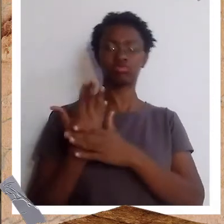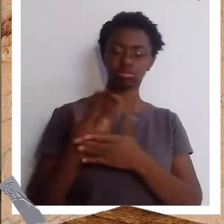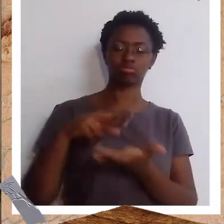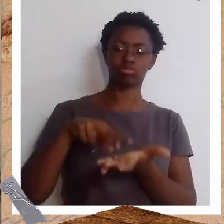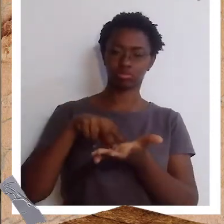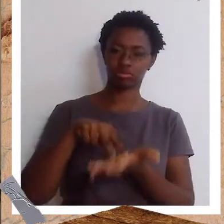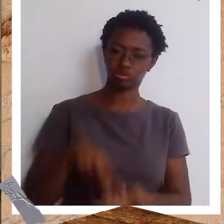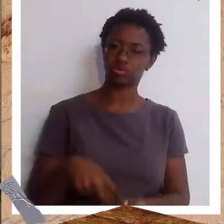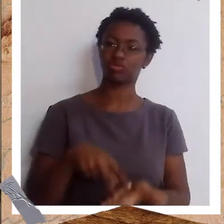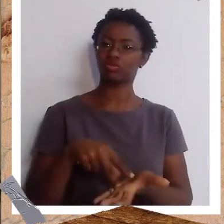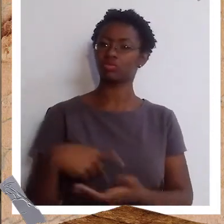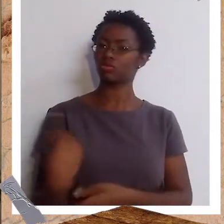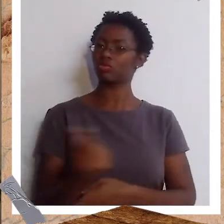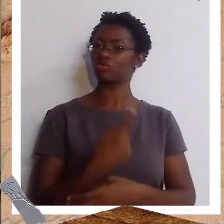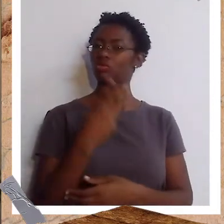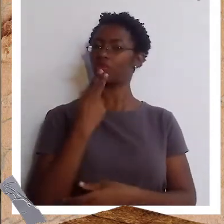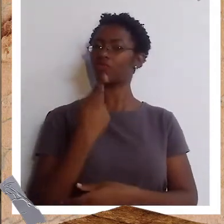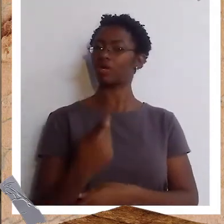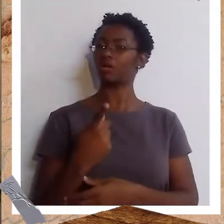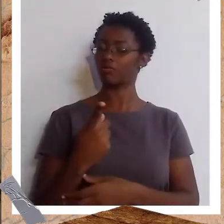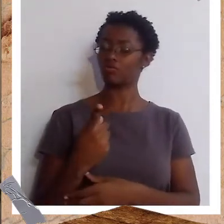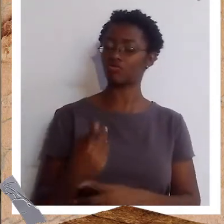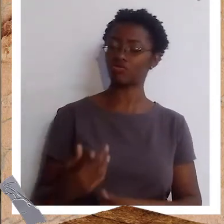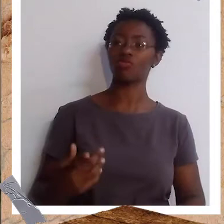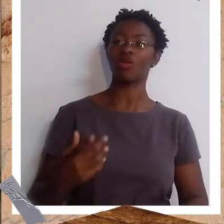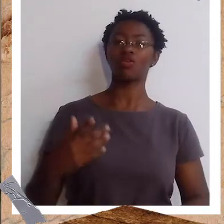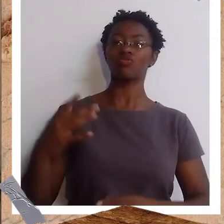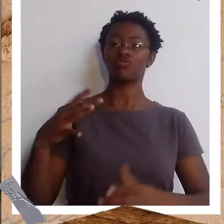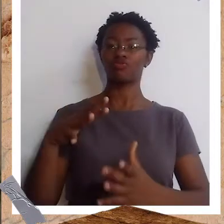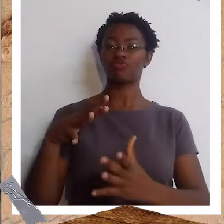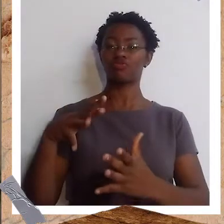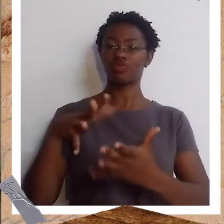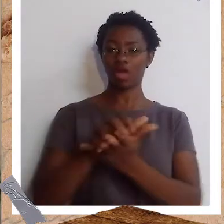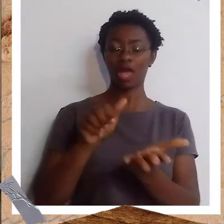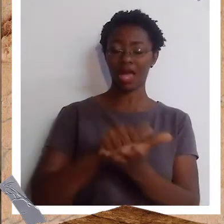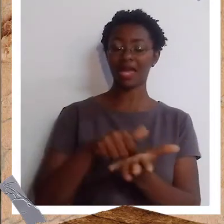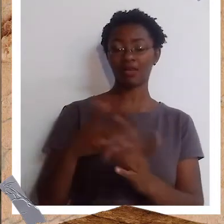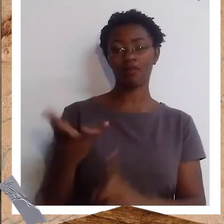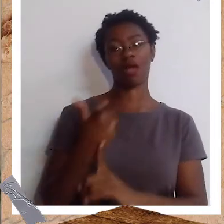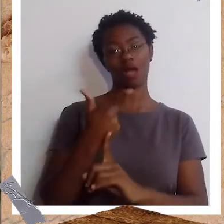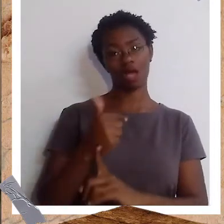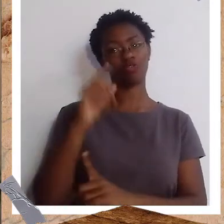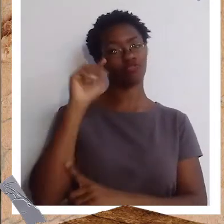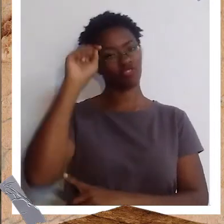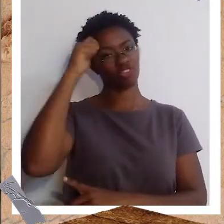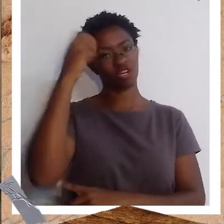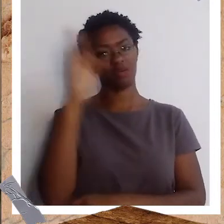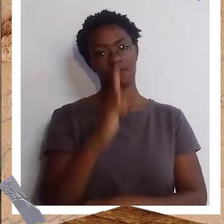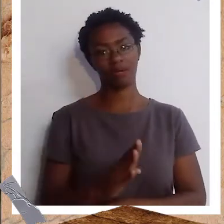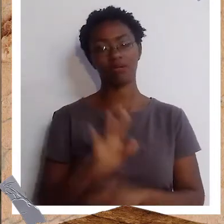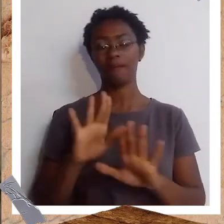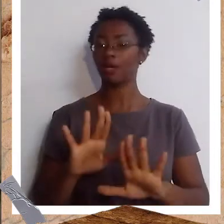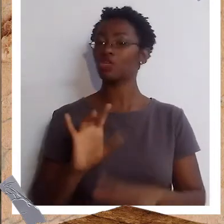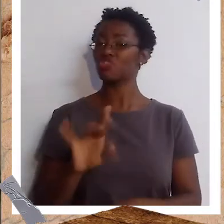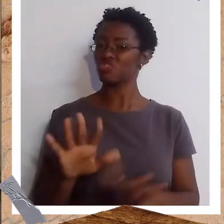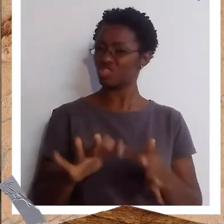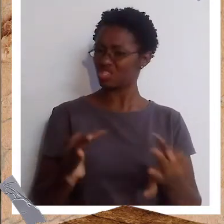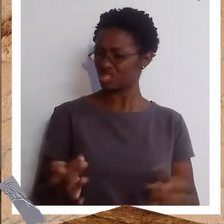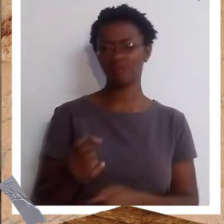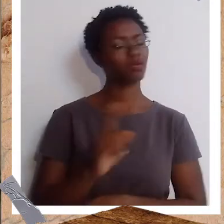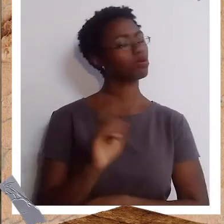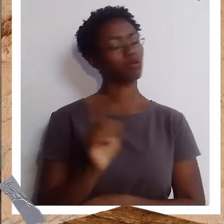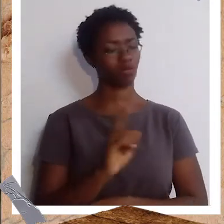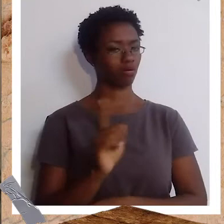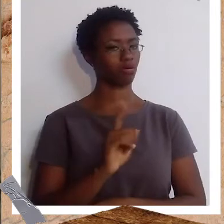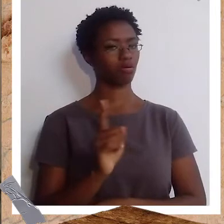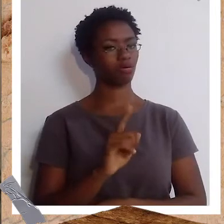constituição disso que chamamos de um ambiente ou de uma cena das artes negras no Brasil. Mas isso também não basta, né? Porque mesmo diante de